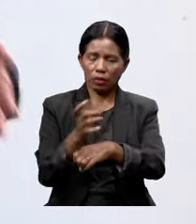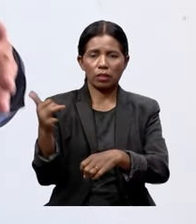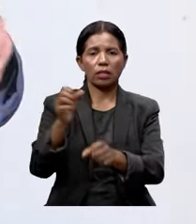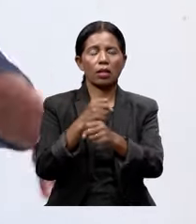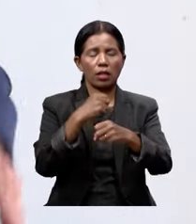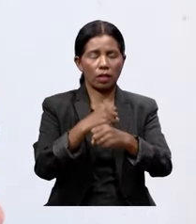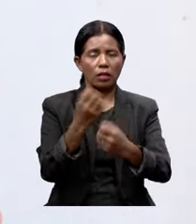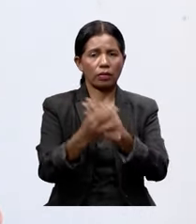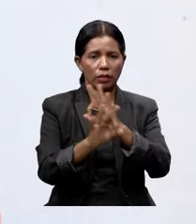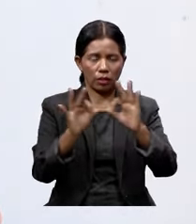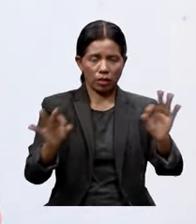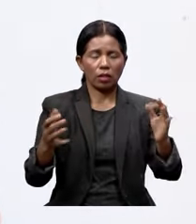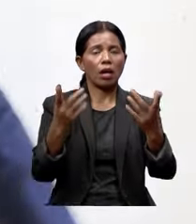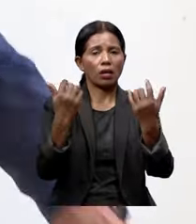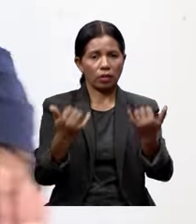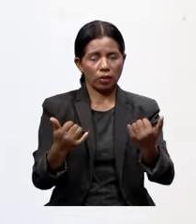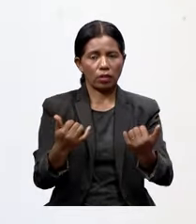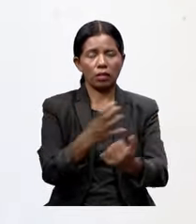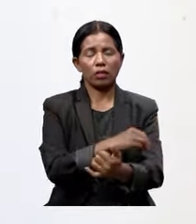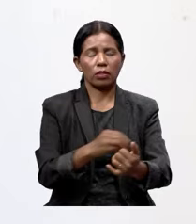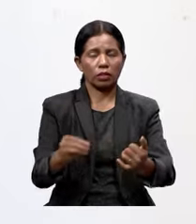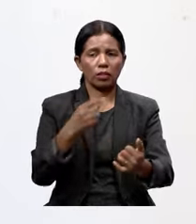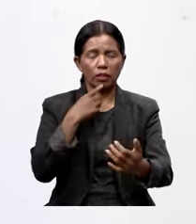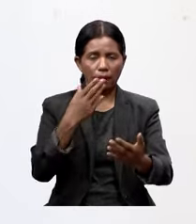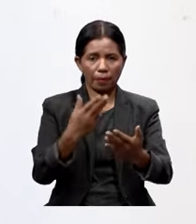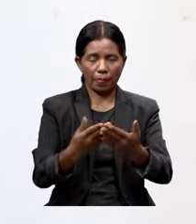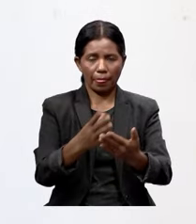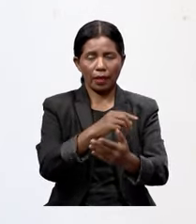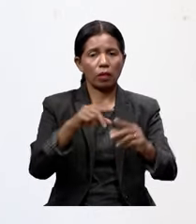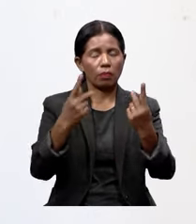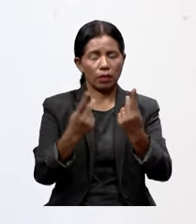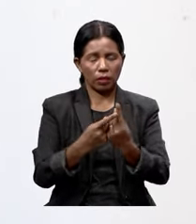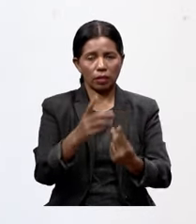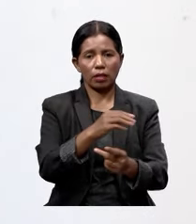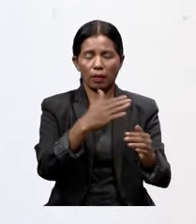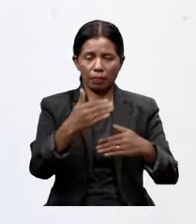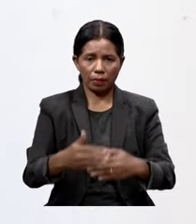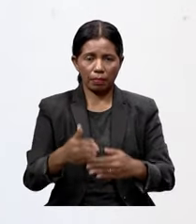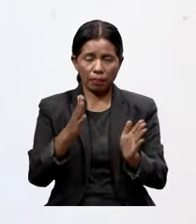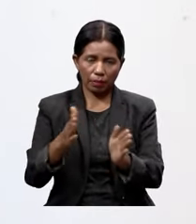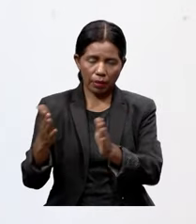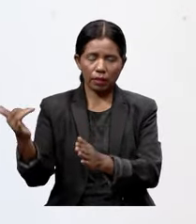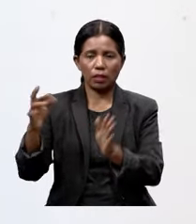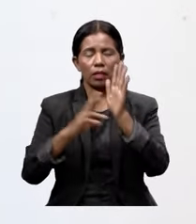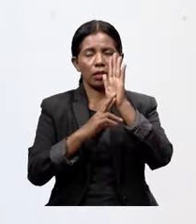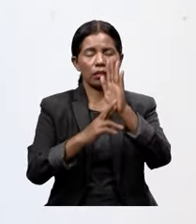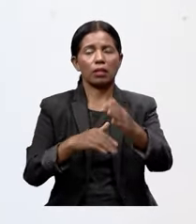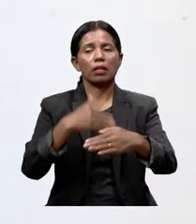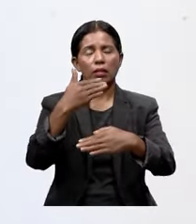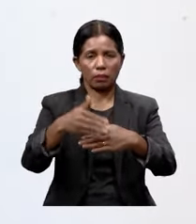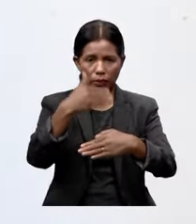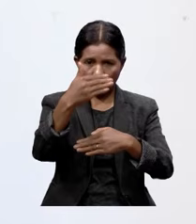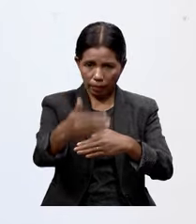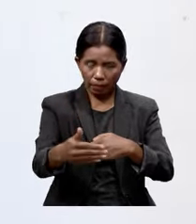halon finaliza ona no agora da dau kusi website Osaka Gas no Timor que prepara relacira ne relatório ba etapa turmain hanessa